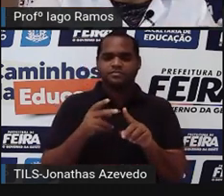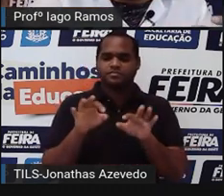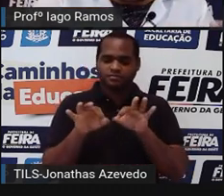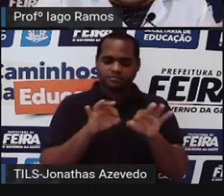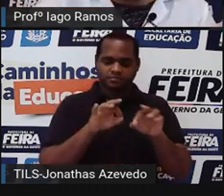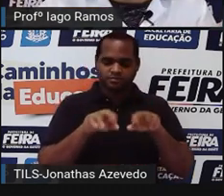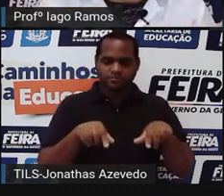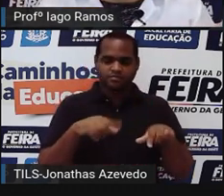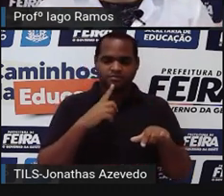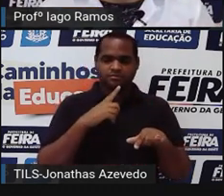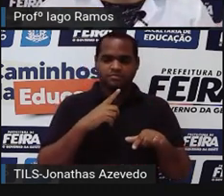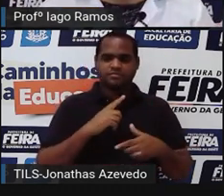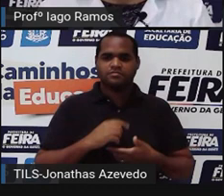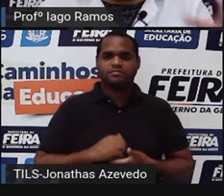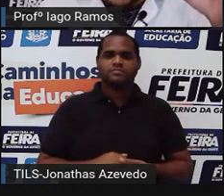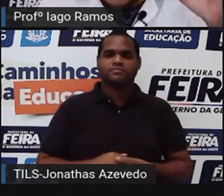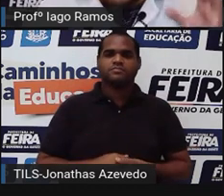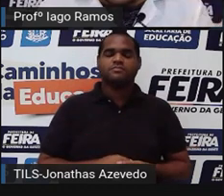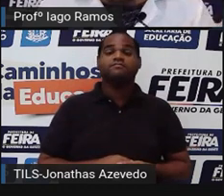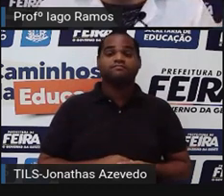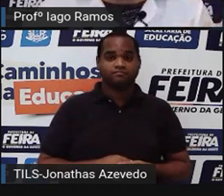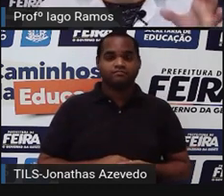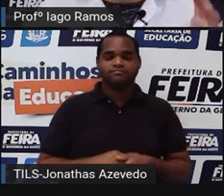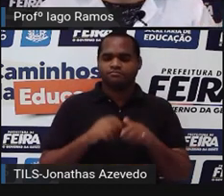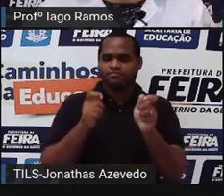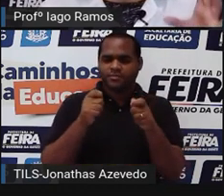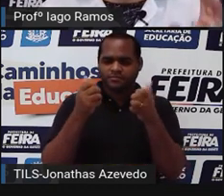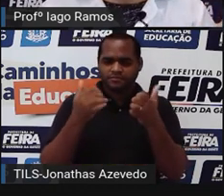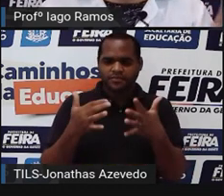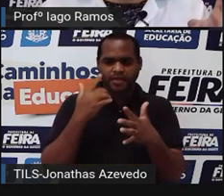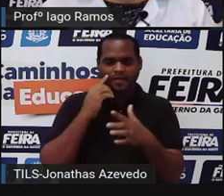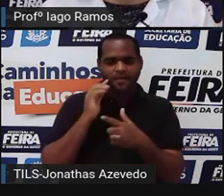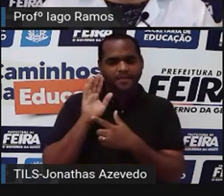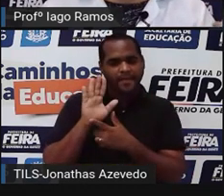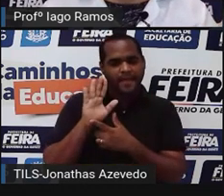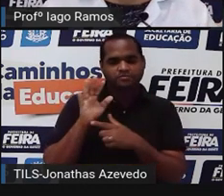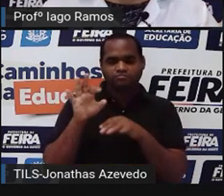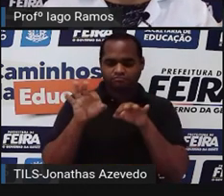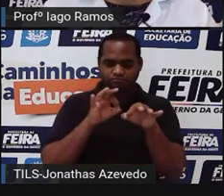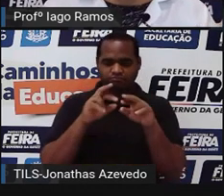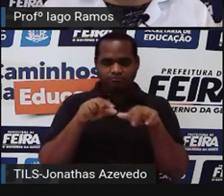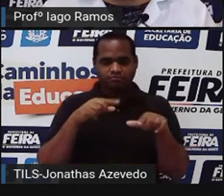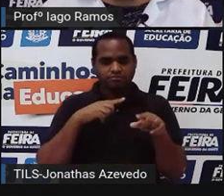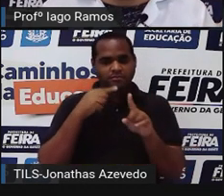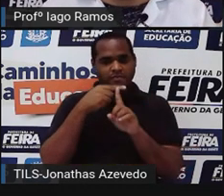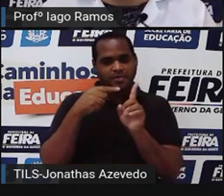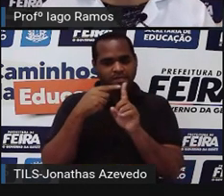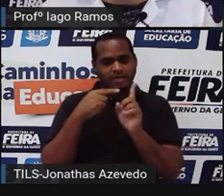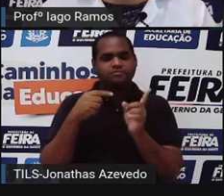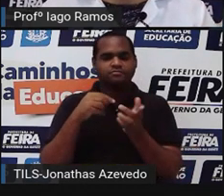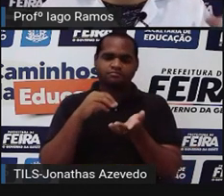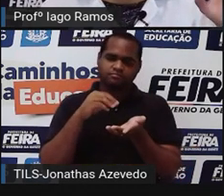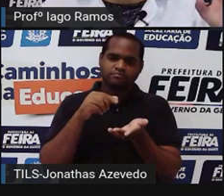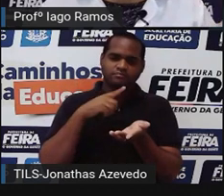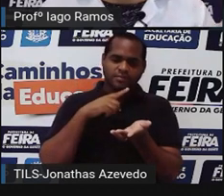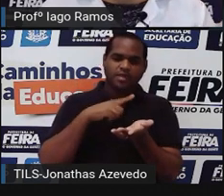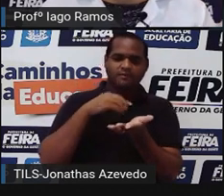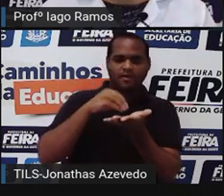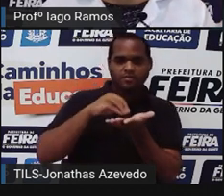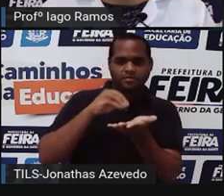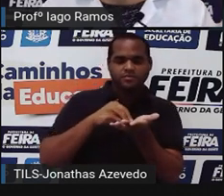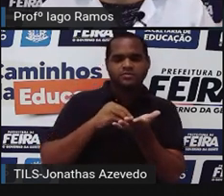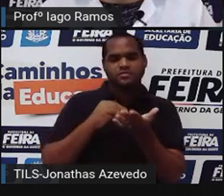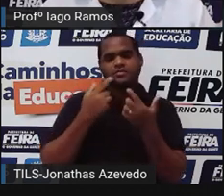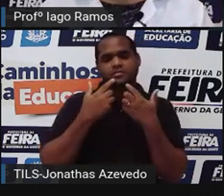resolvem a equação, certo? Mas isso foi resolver equações incompletas, tá? Como eu